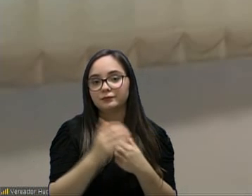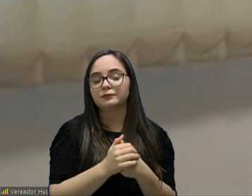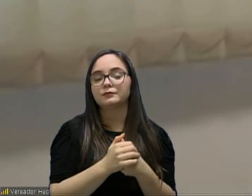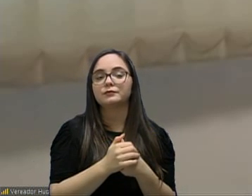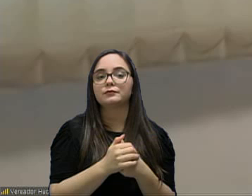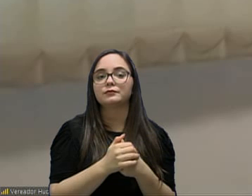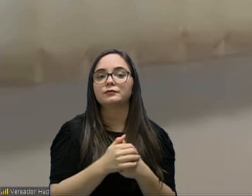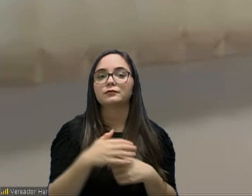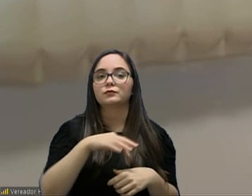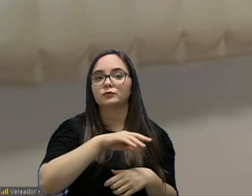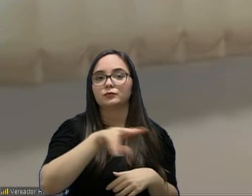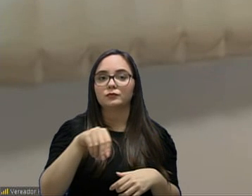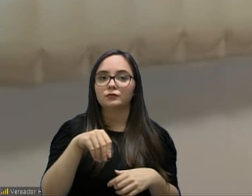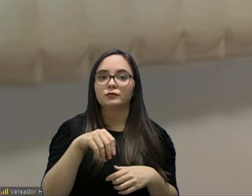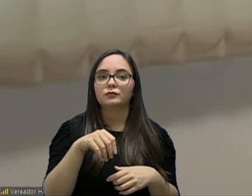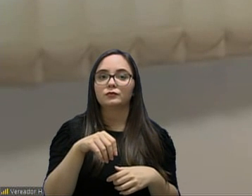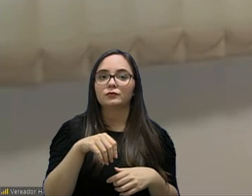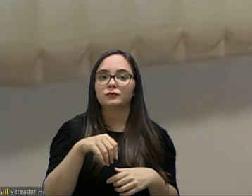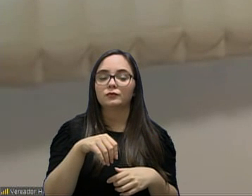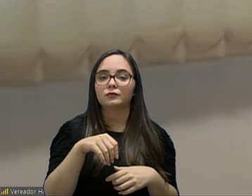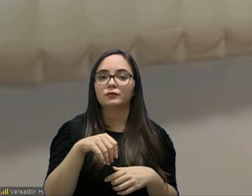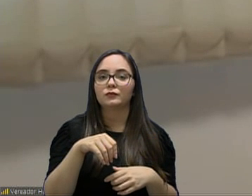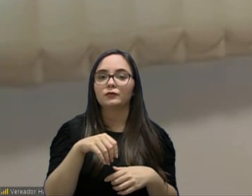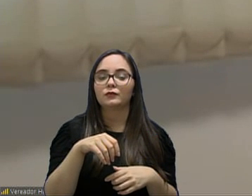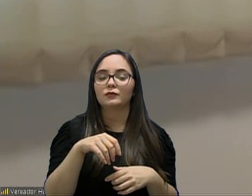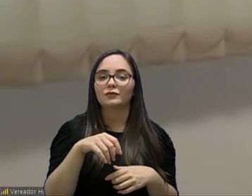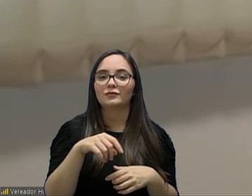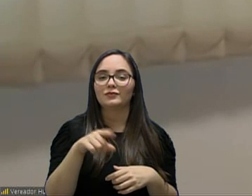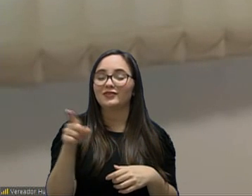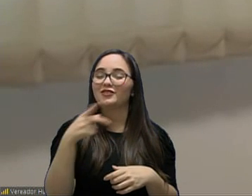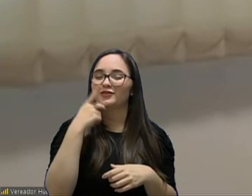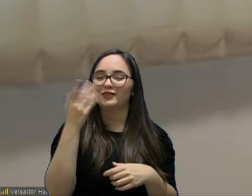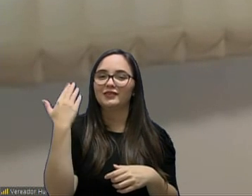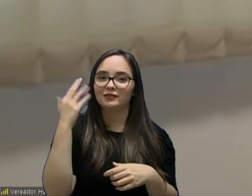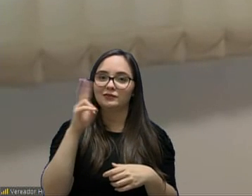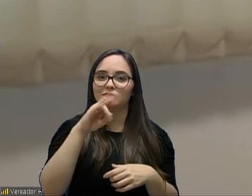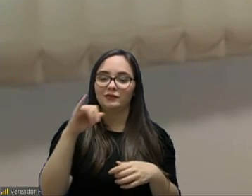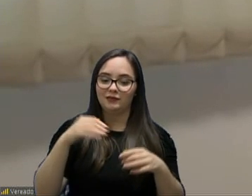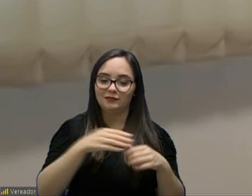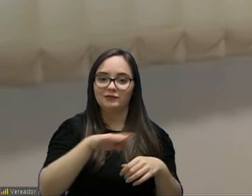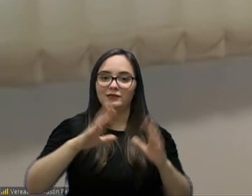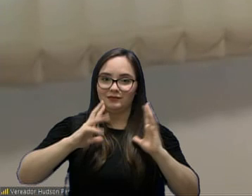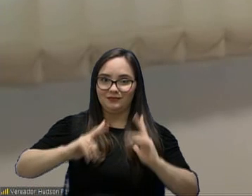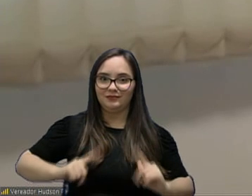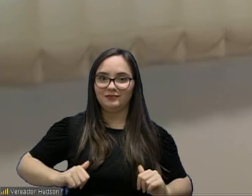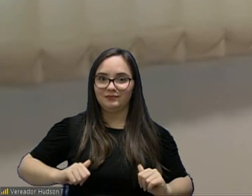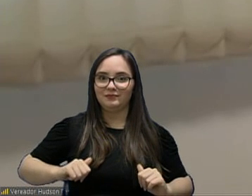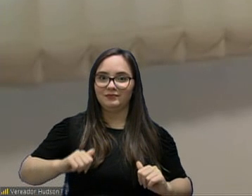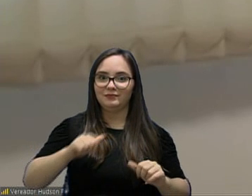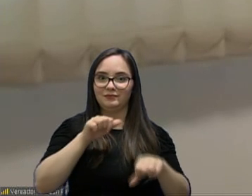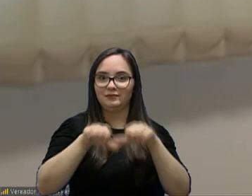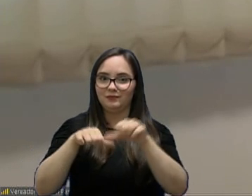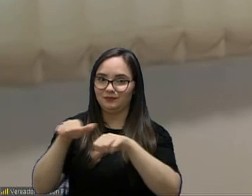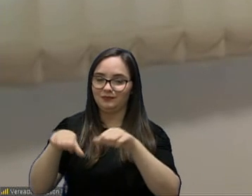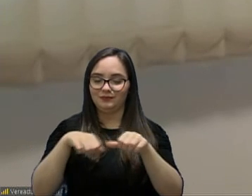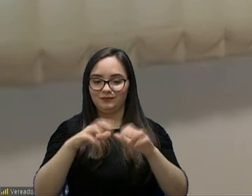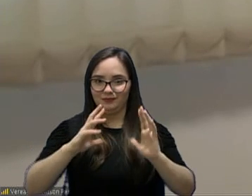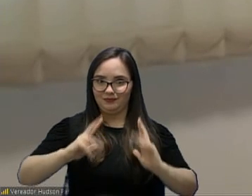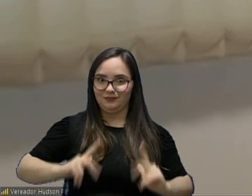a substância que é utilizada para a desinfecção das ruas de Sorocaba, chama-se hipoclorito de sódio.